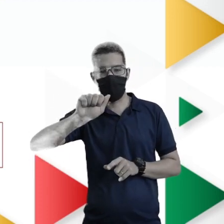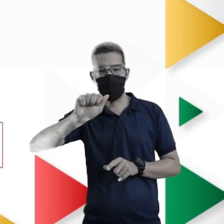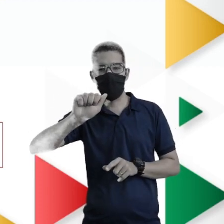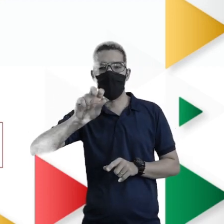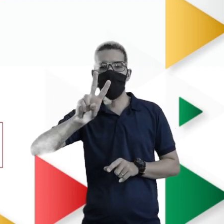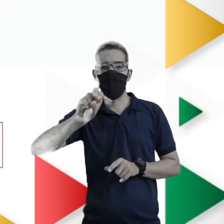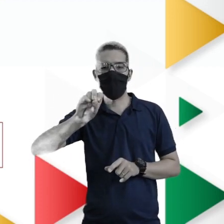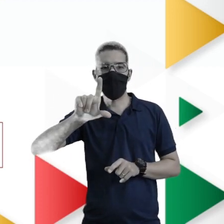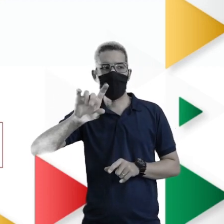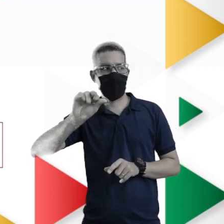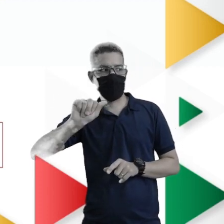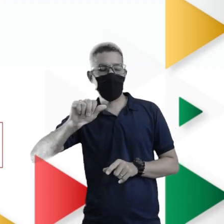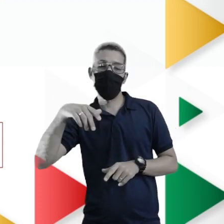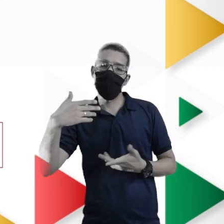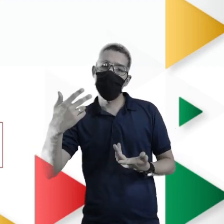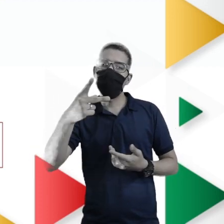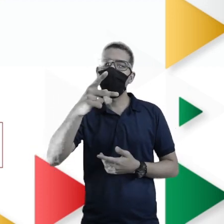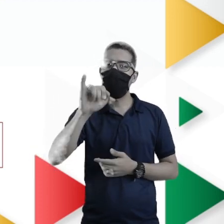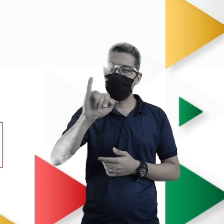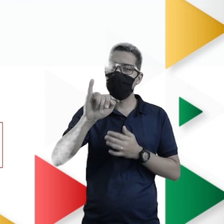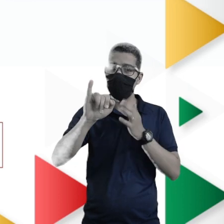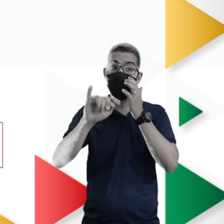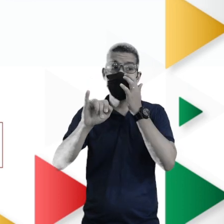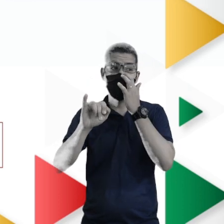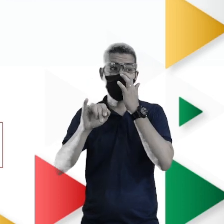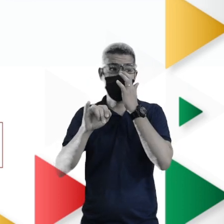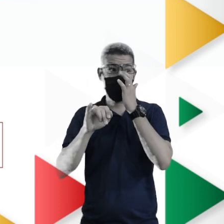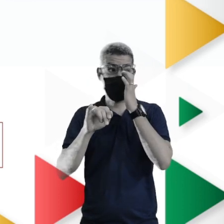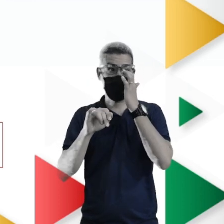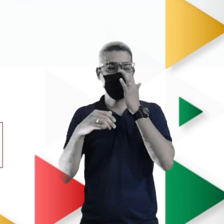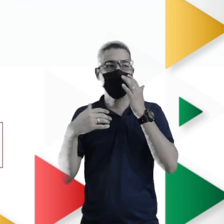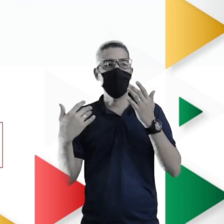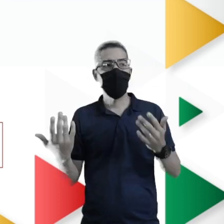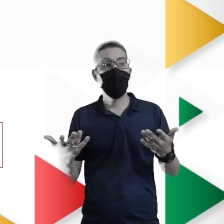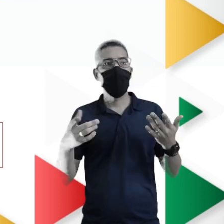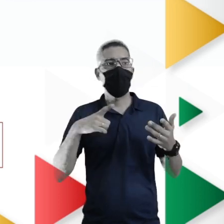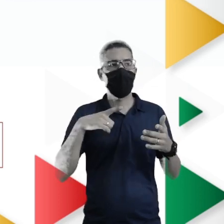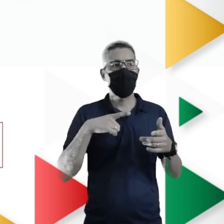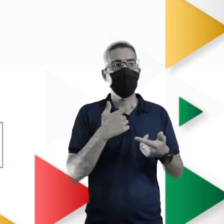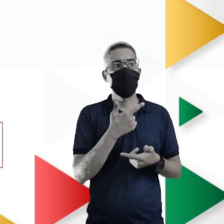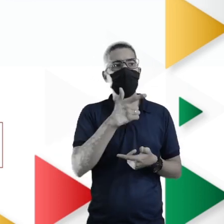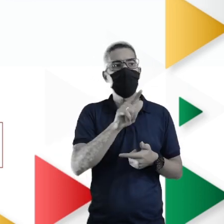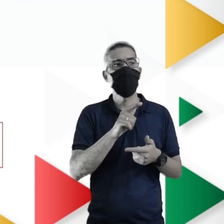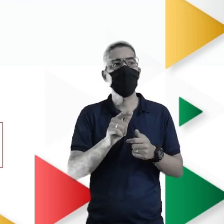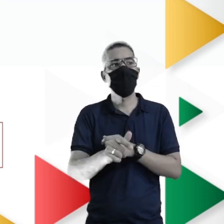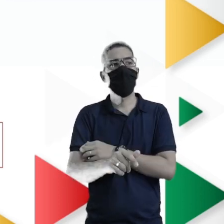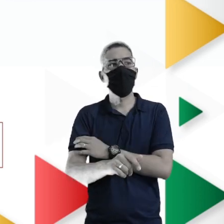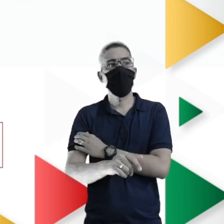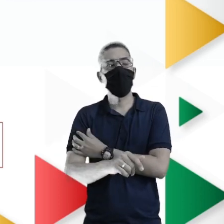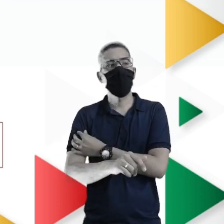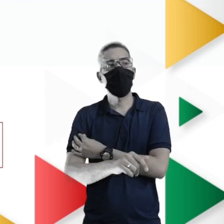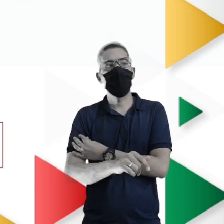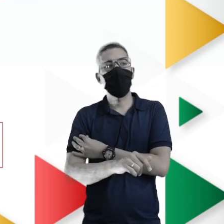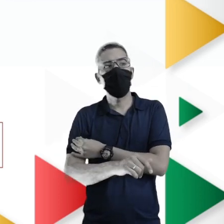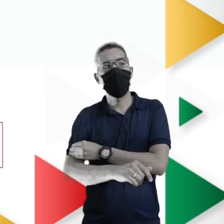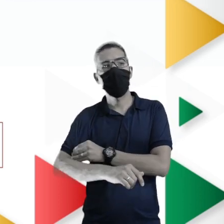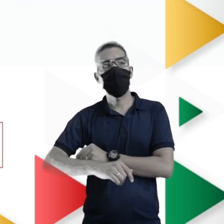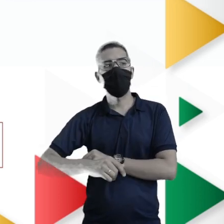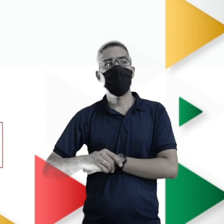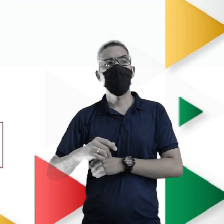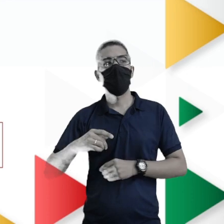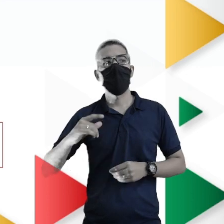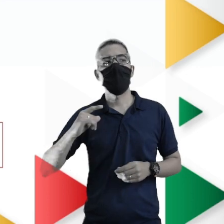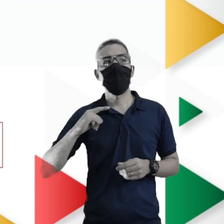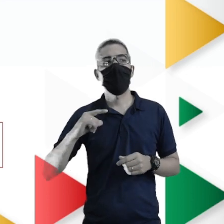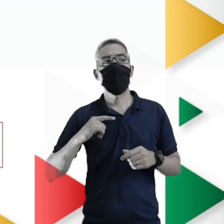π, né, que é 180 graus. Ângulo de meia volta, o qual a gente acabou de falar, né? Que é o ângulo de 90 graus